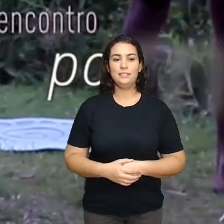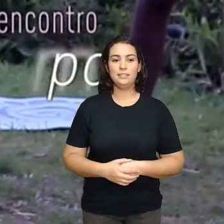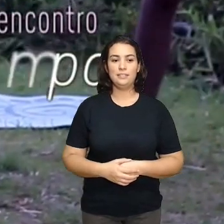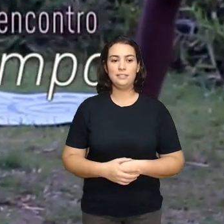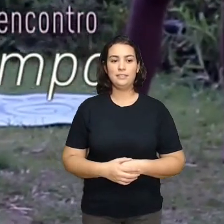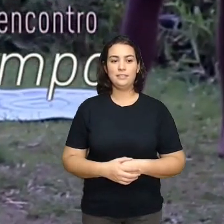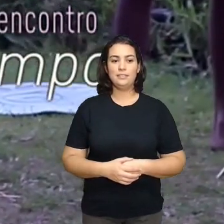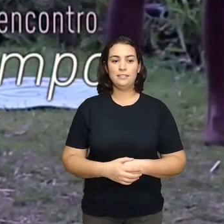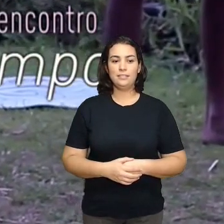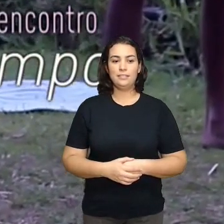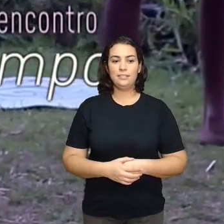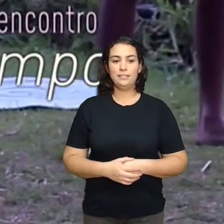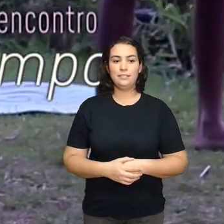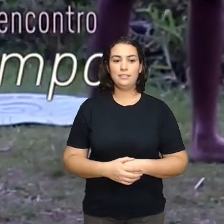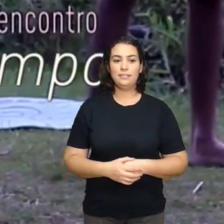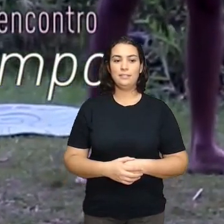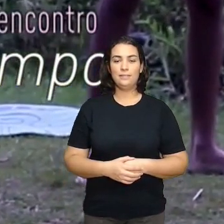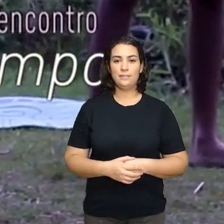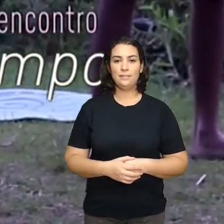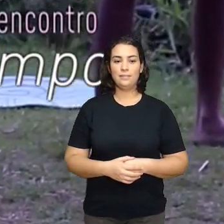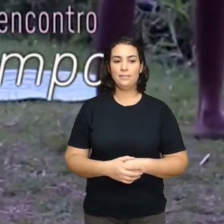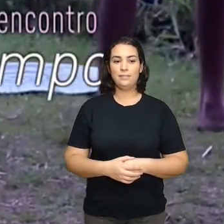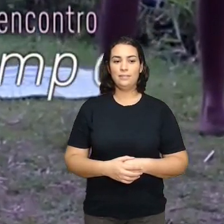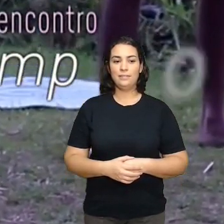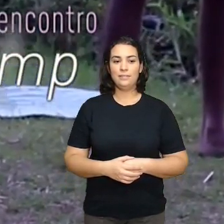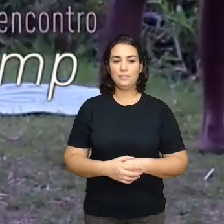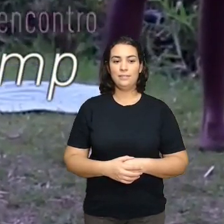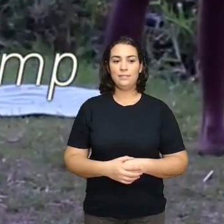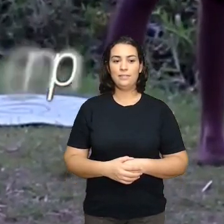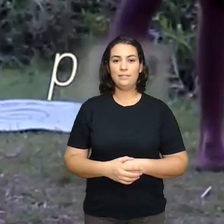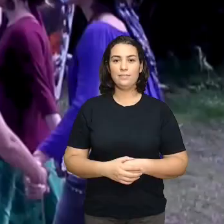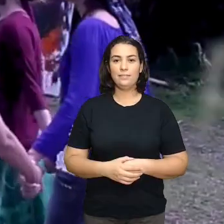Quando vai começar esse negócio de tempo?